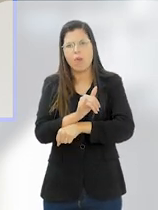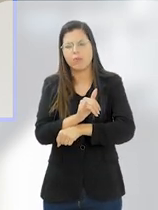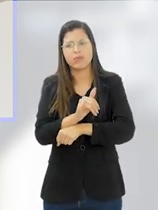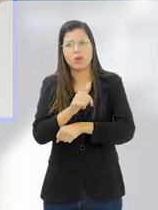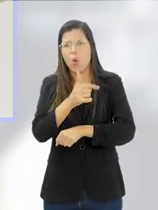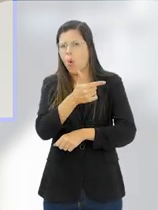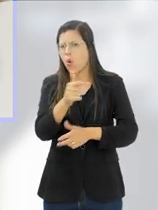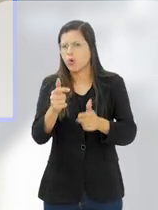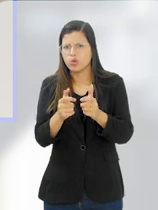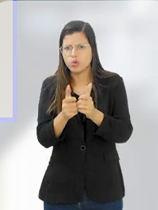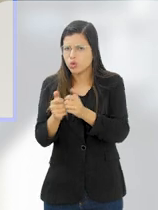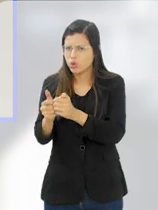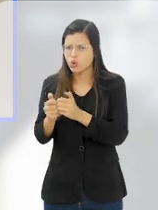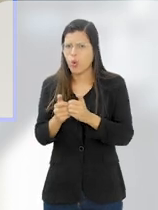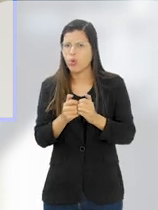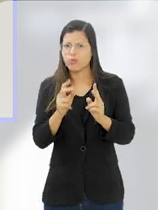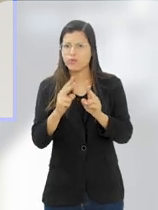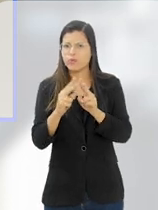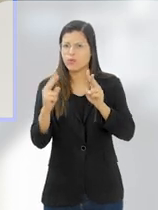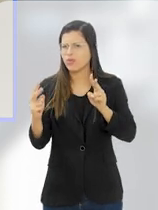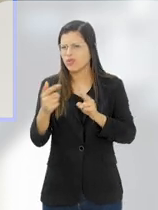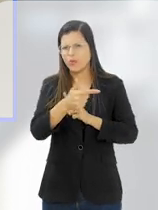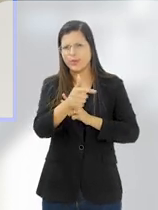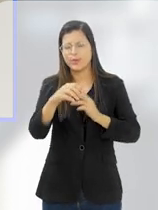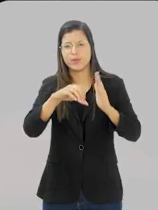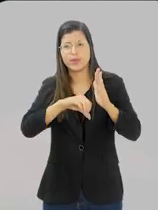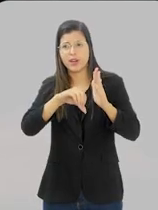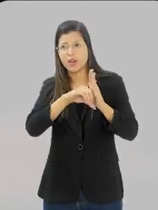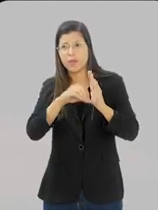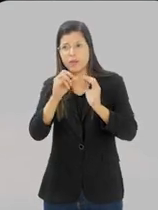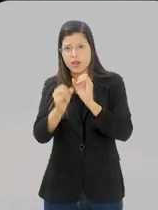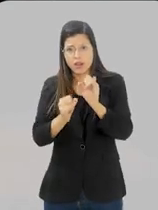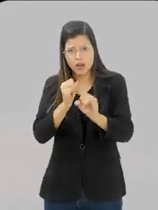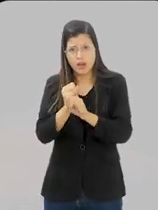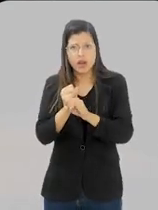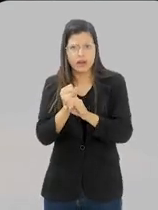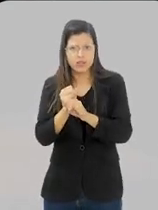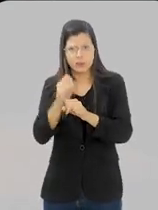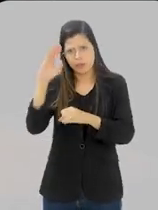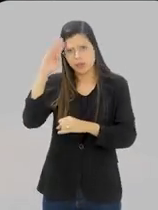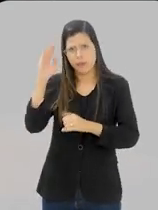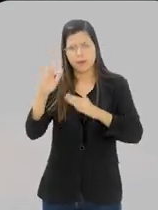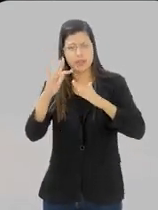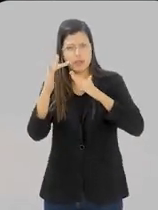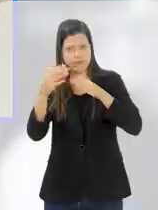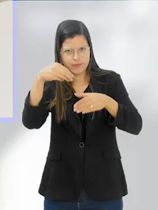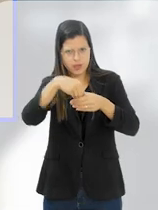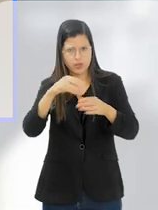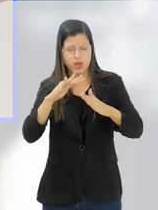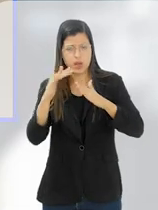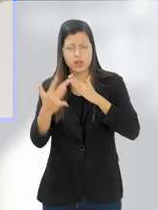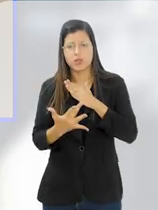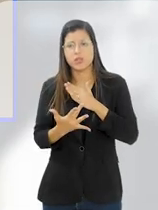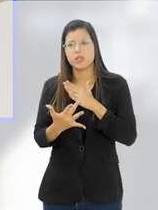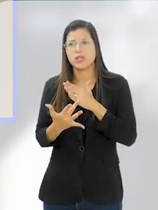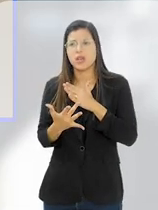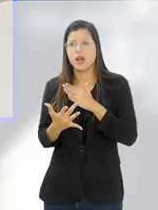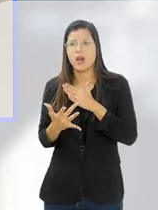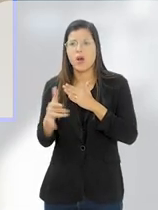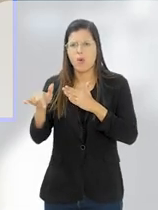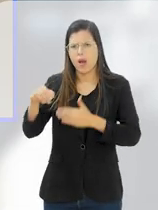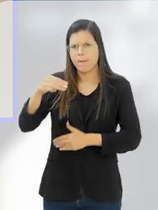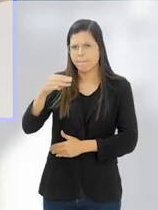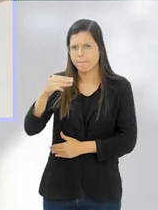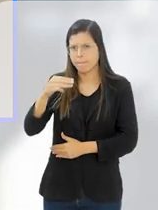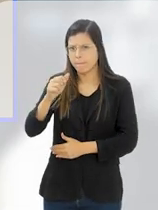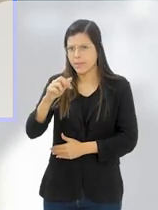online e outros múltiplos crimes que são cometidos pela internet, especialmente pelas redes sociais, com a anuência delas, como a Maria falou